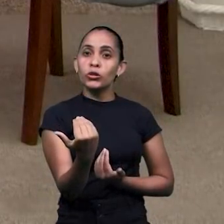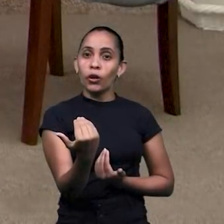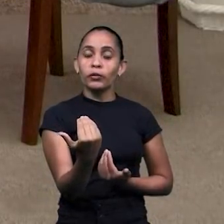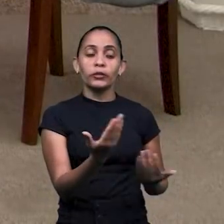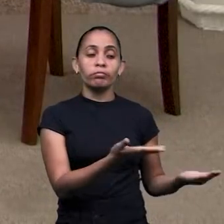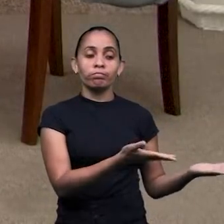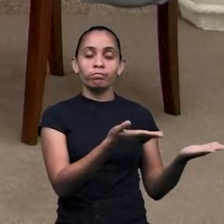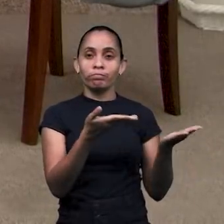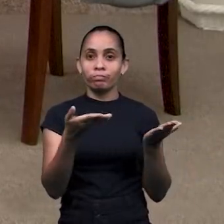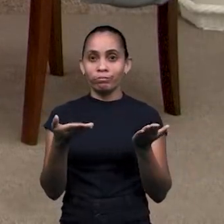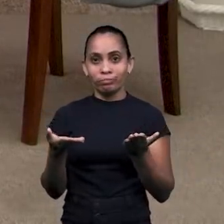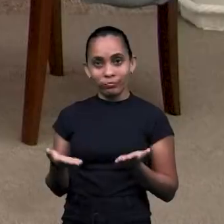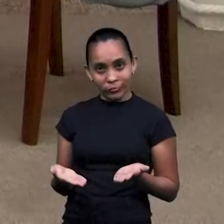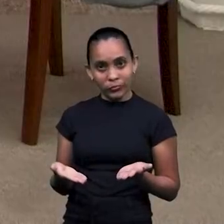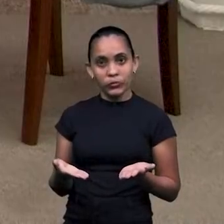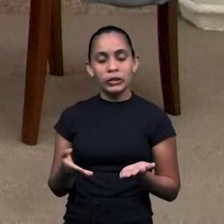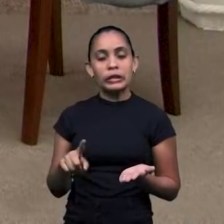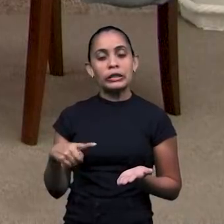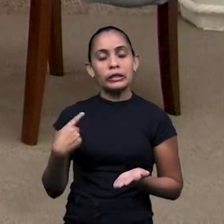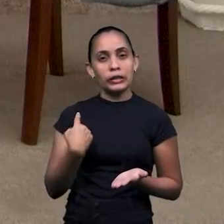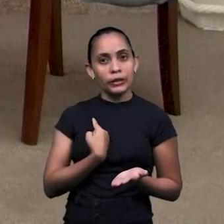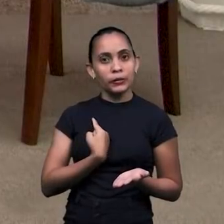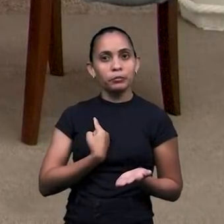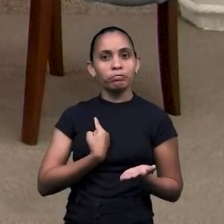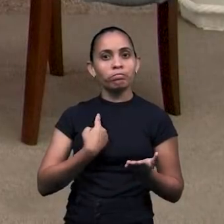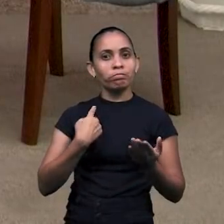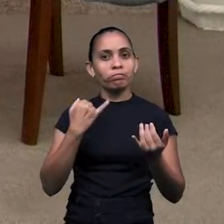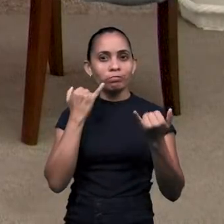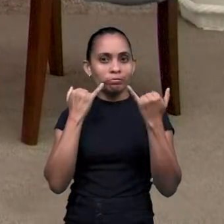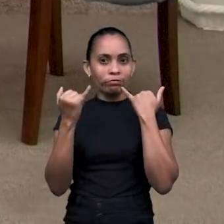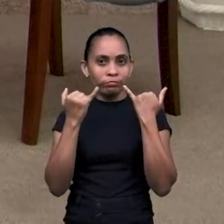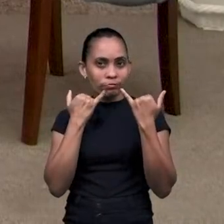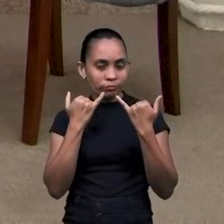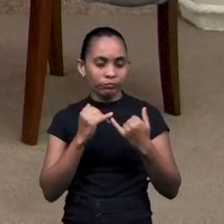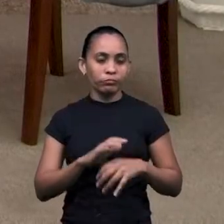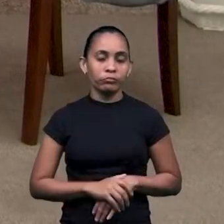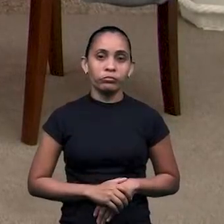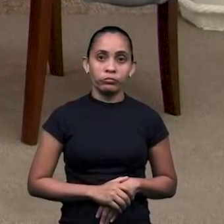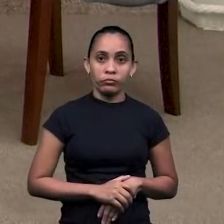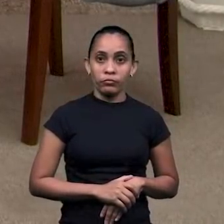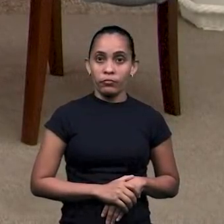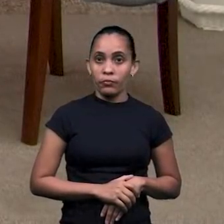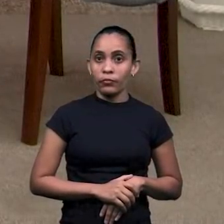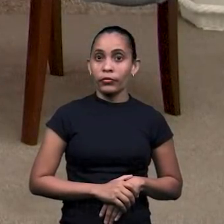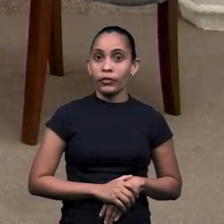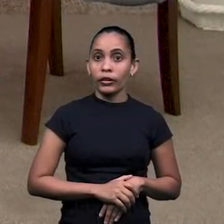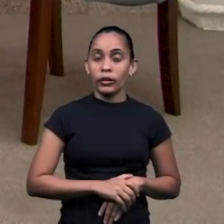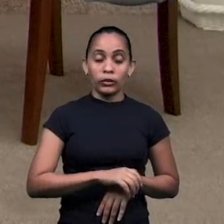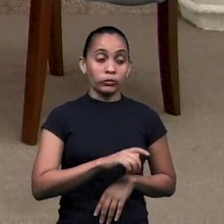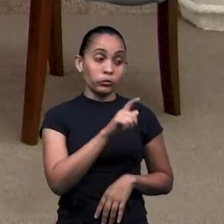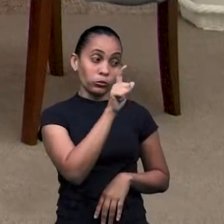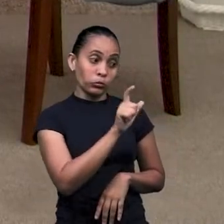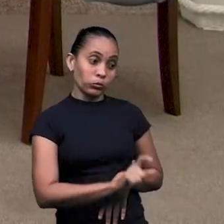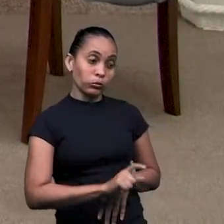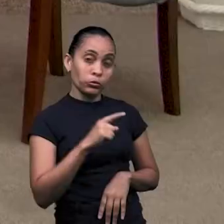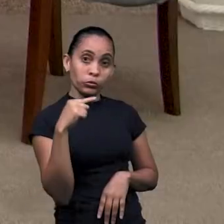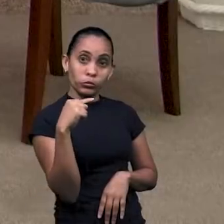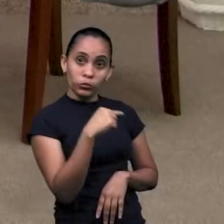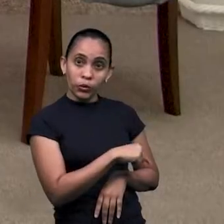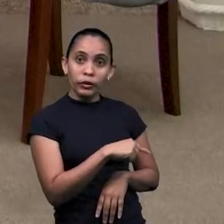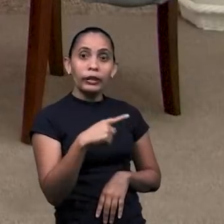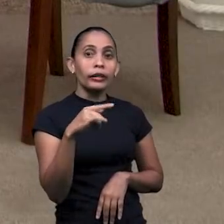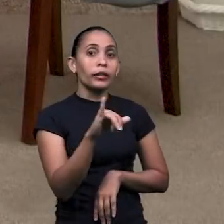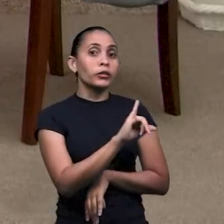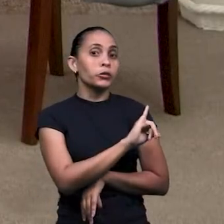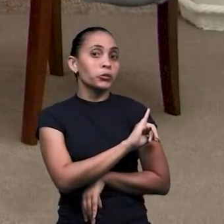dinâmica, trazendo aqui os seus comentários. Temos aqui o jovem Lidson Gonçalves, que é da Igreja de Vilar dos Teles, aqui do Rio de Janeiro,